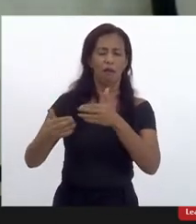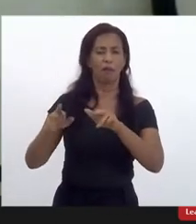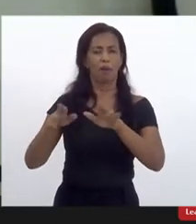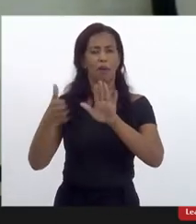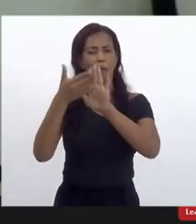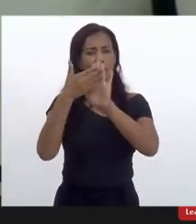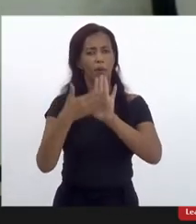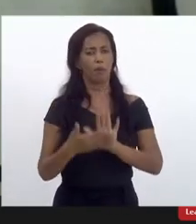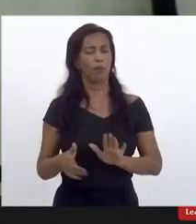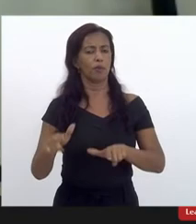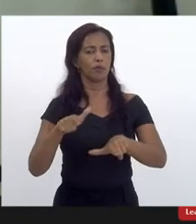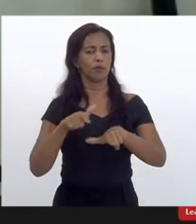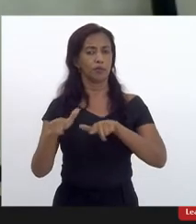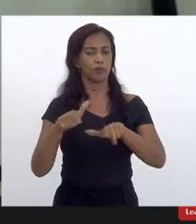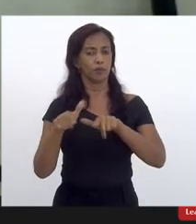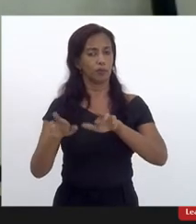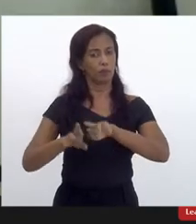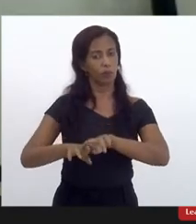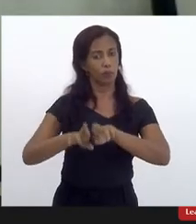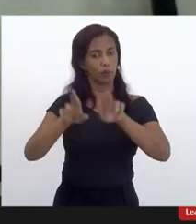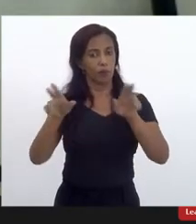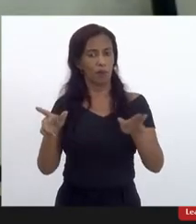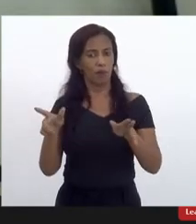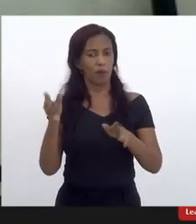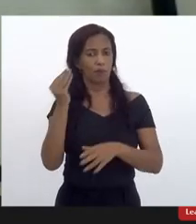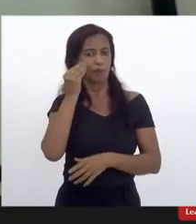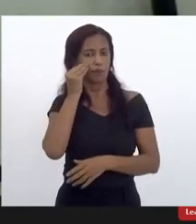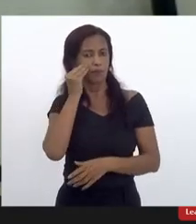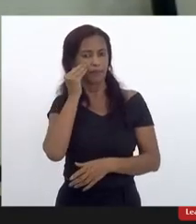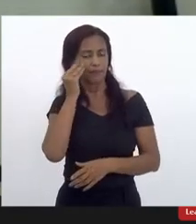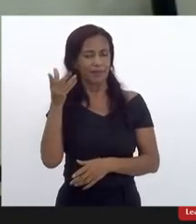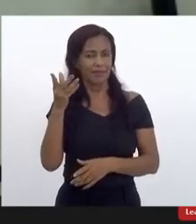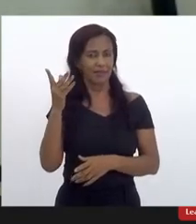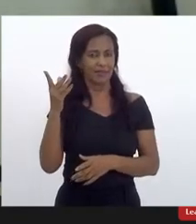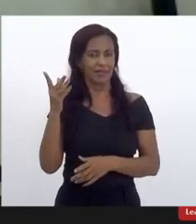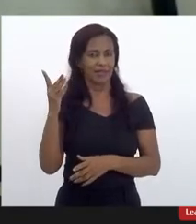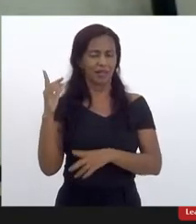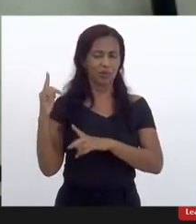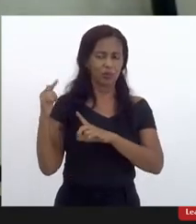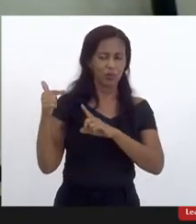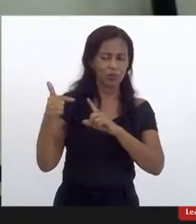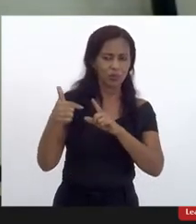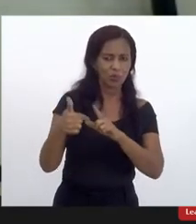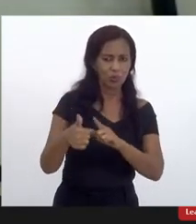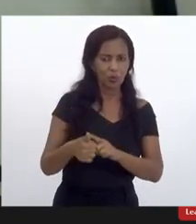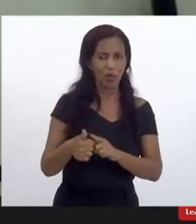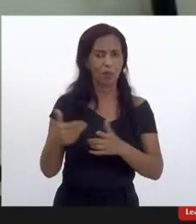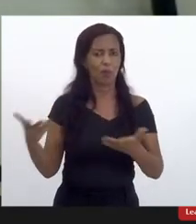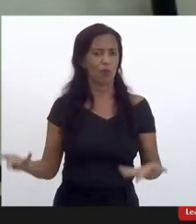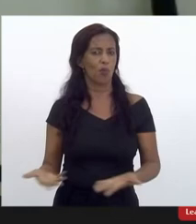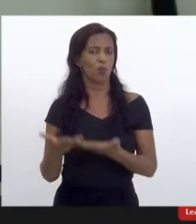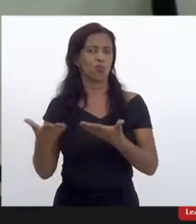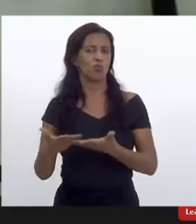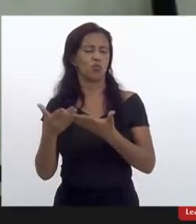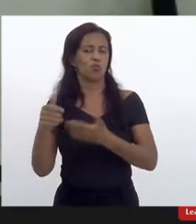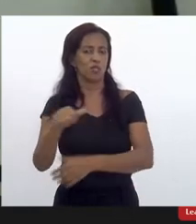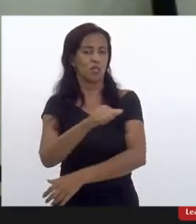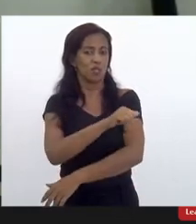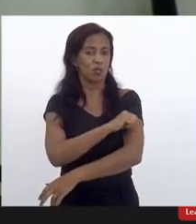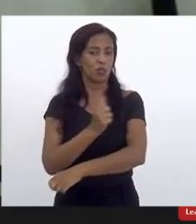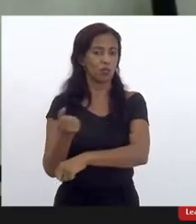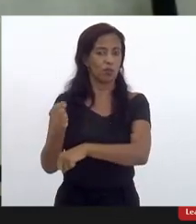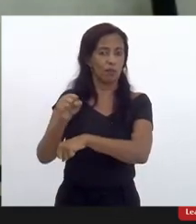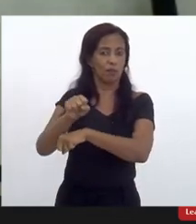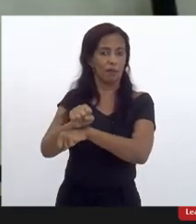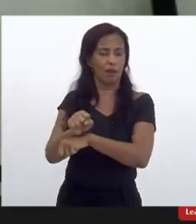de um trabalho interdisciplinar para tentar resgatar e motivar esse aluno que tinha